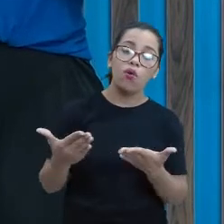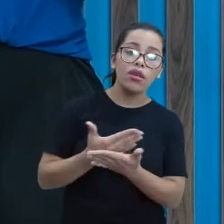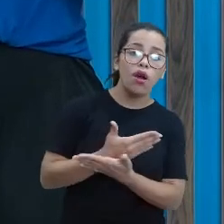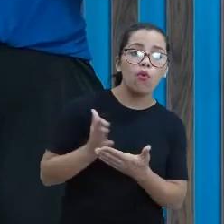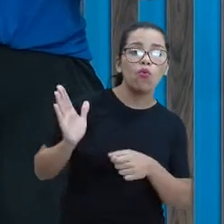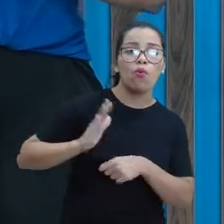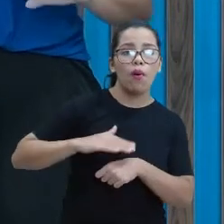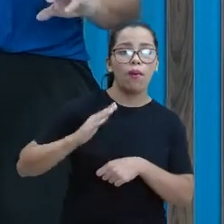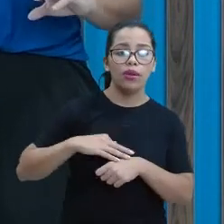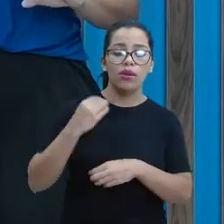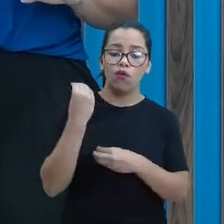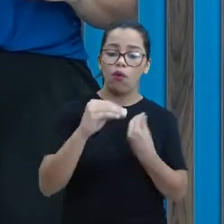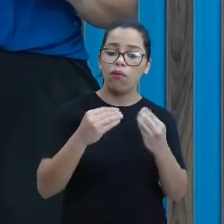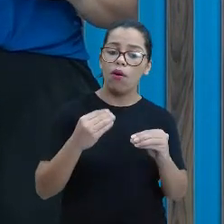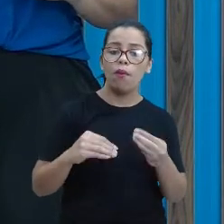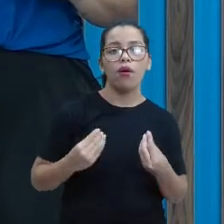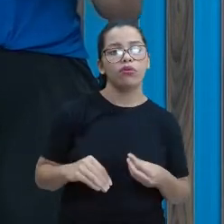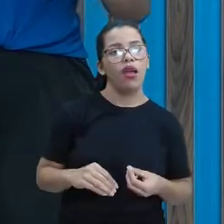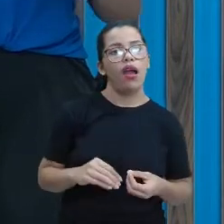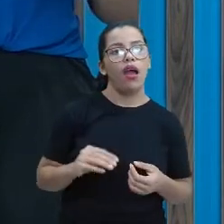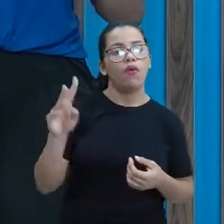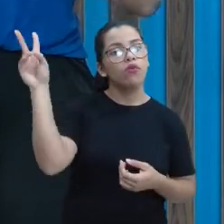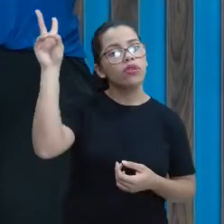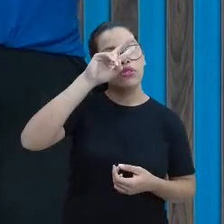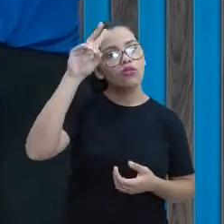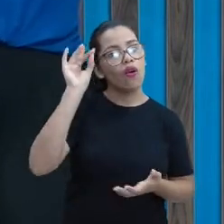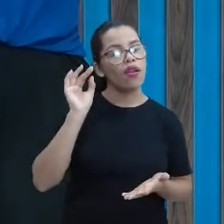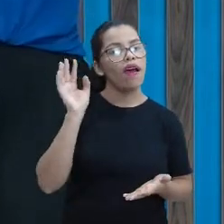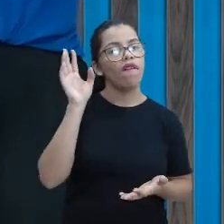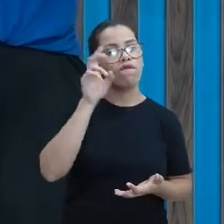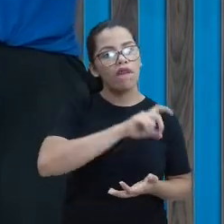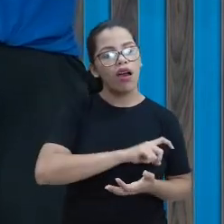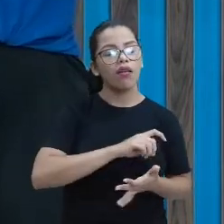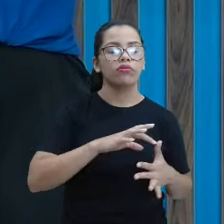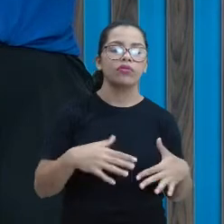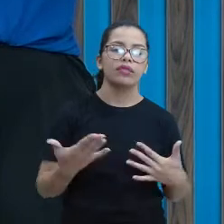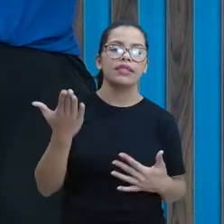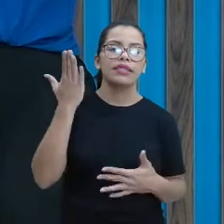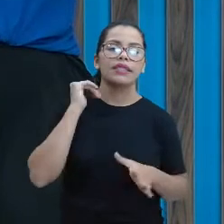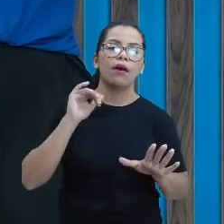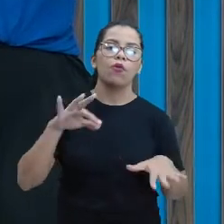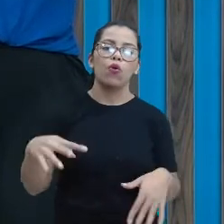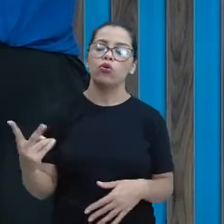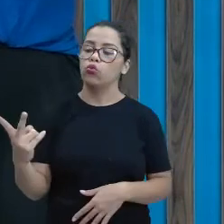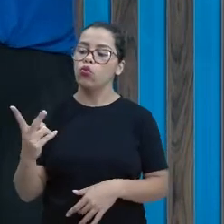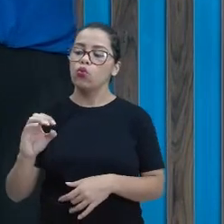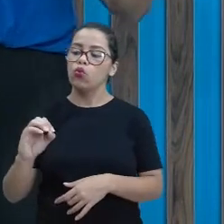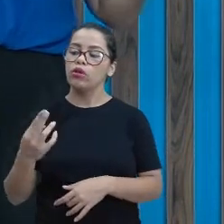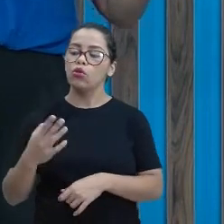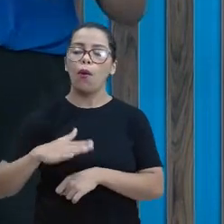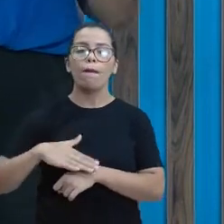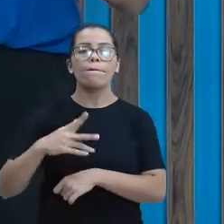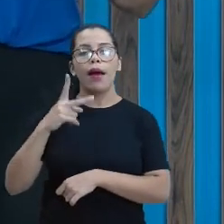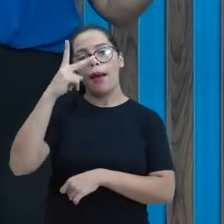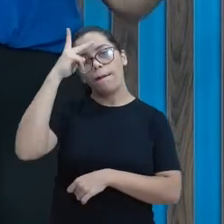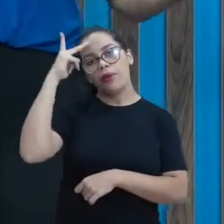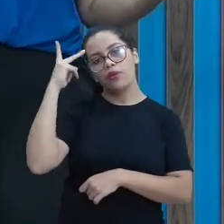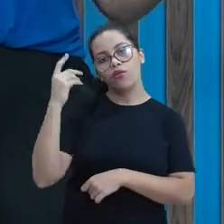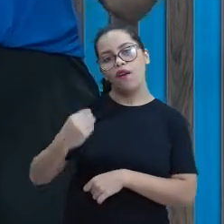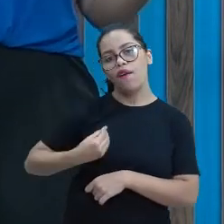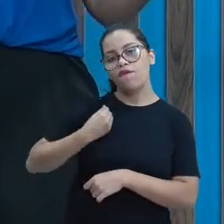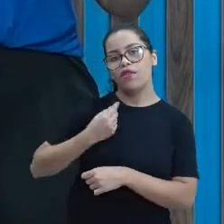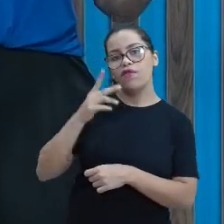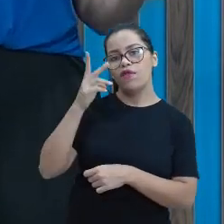memória como ficção. Sabe quando duas ou mais pessoas vivem o mesmo evento e as histórias são todas